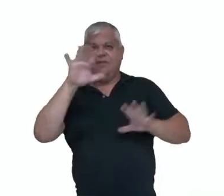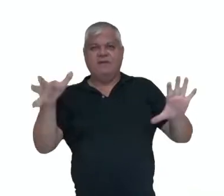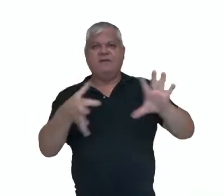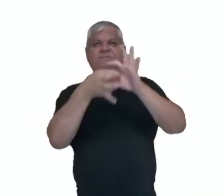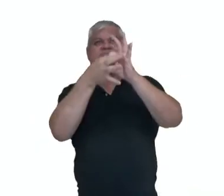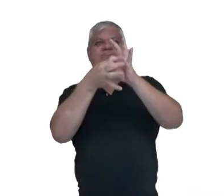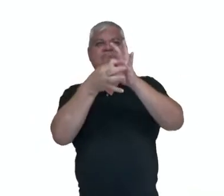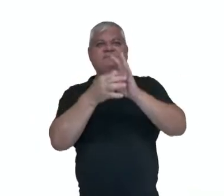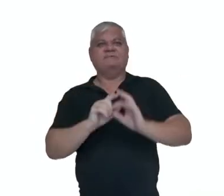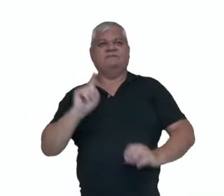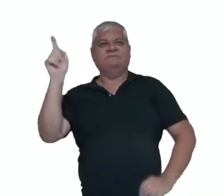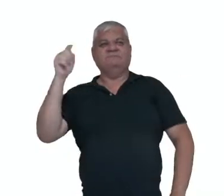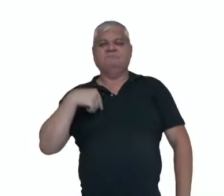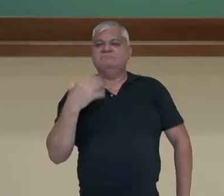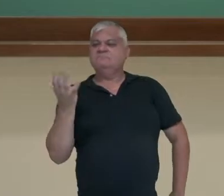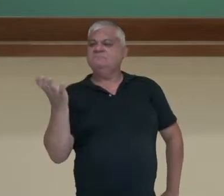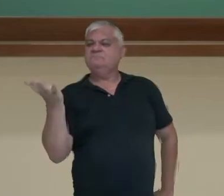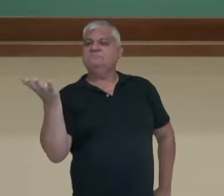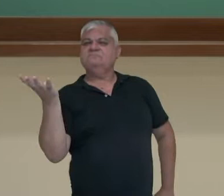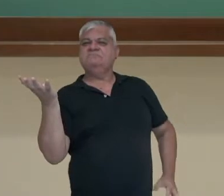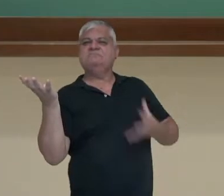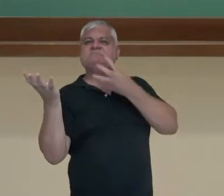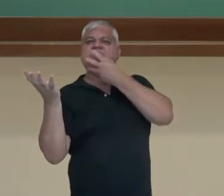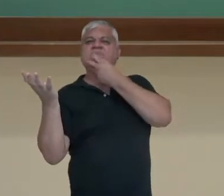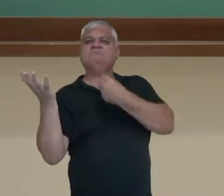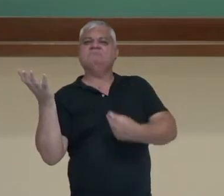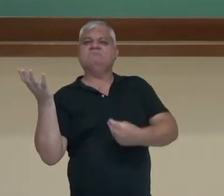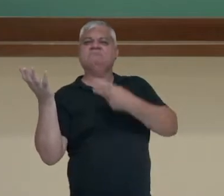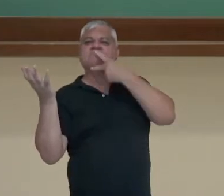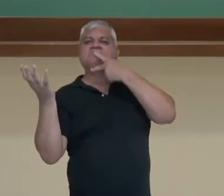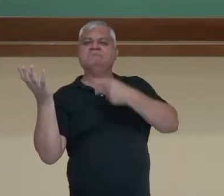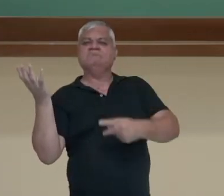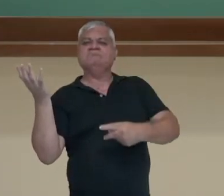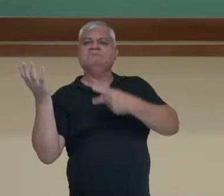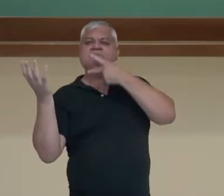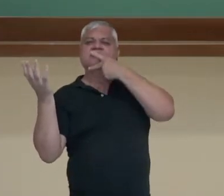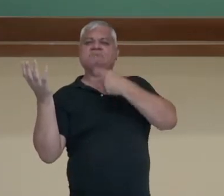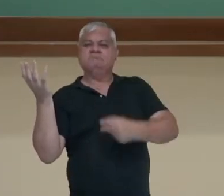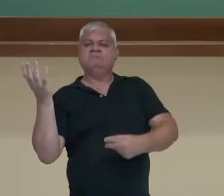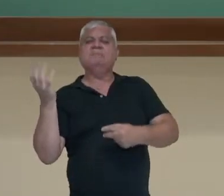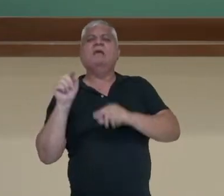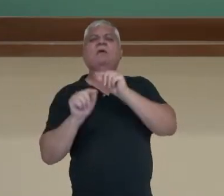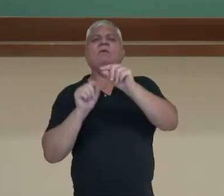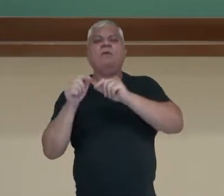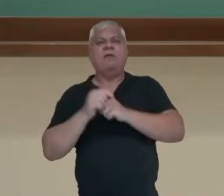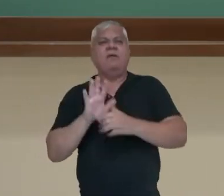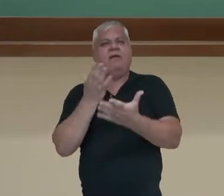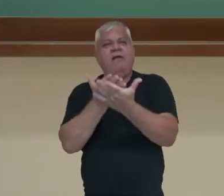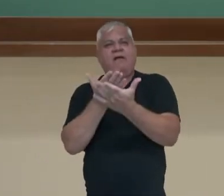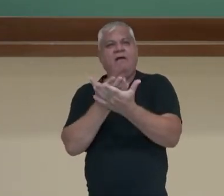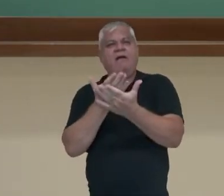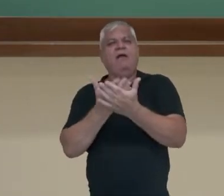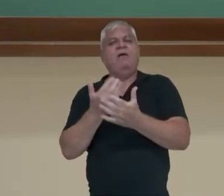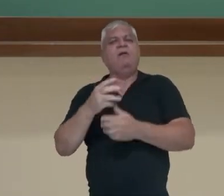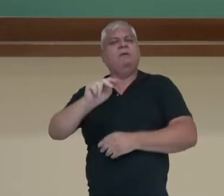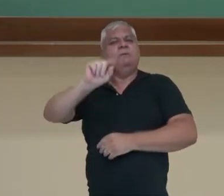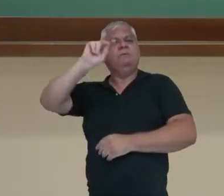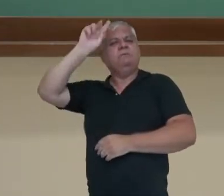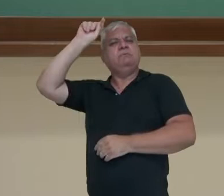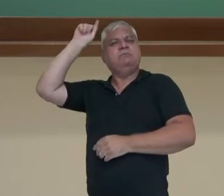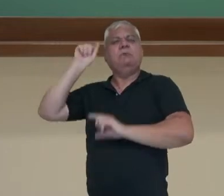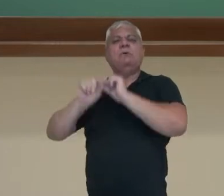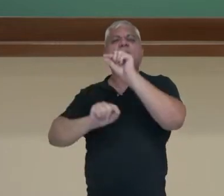do Pitágoras, né? Com certeza você conhece aí Pitágoras das aulas de matemática, para você ver como na antiguidade